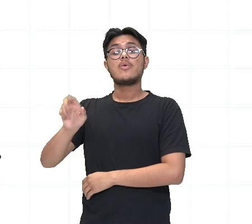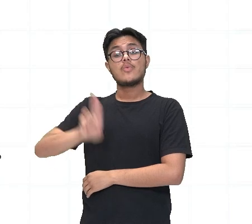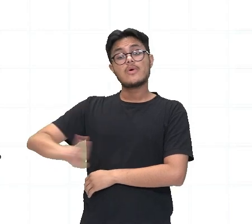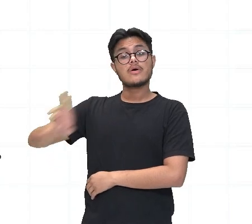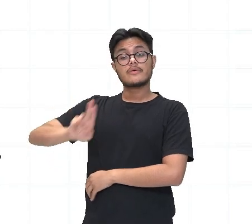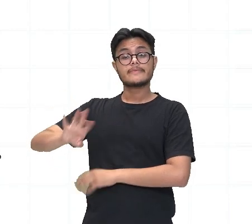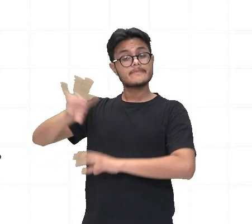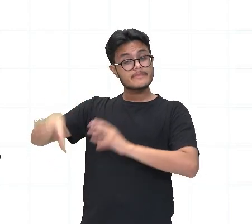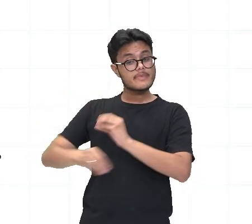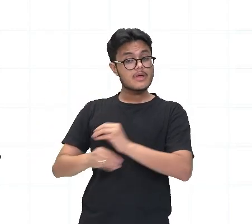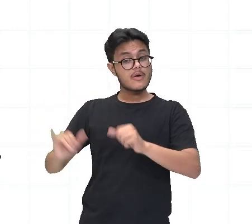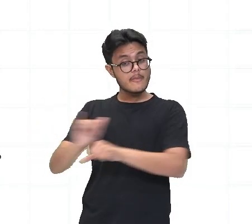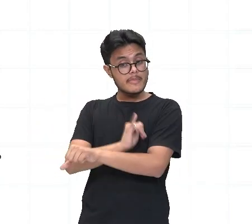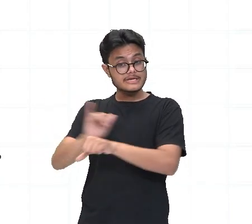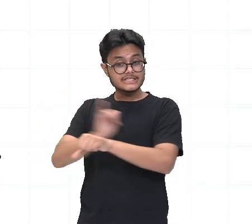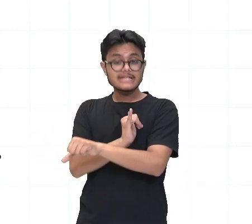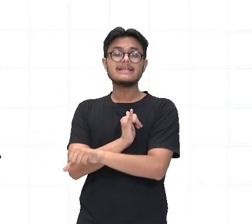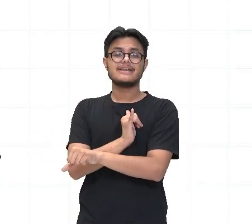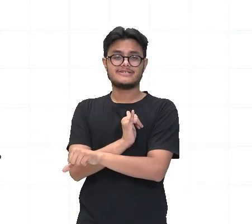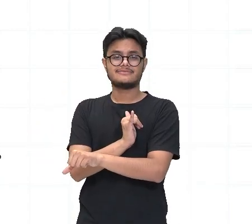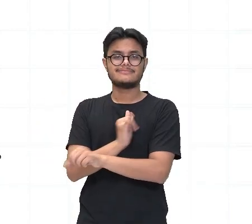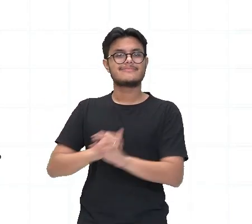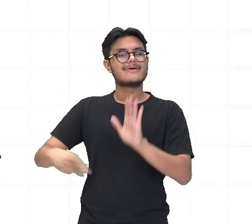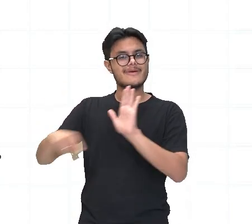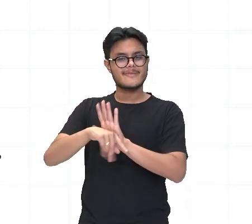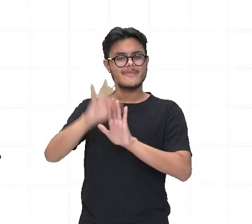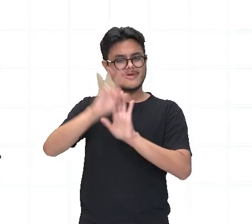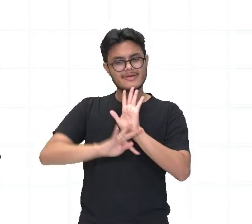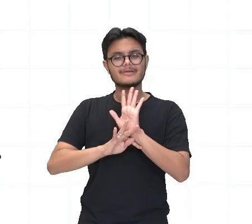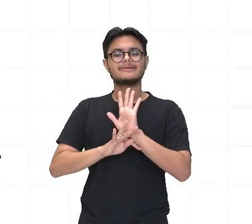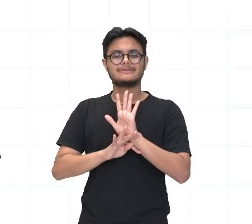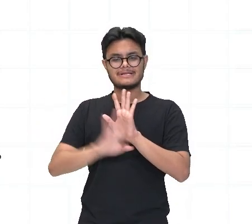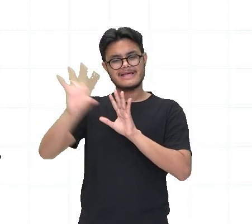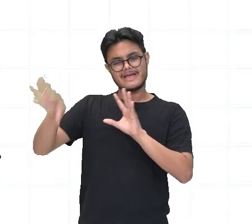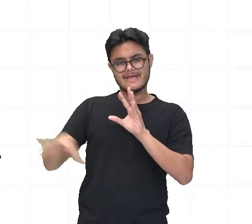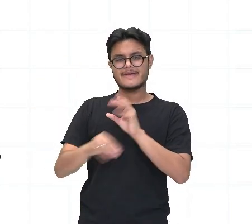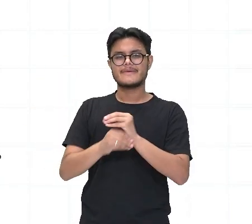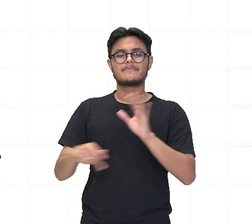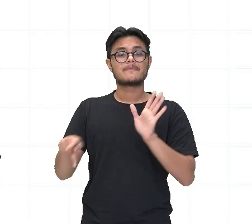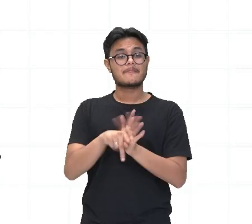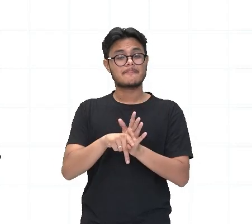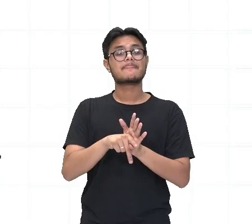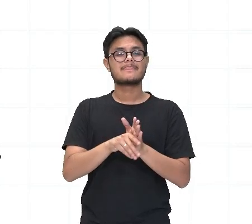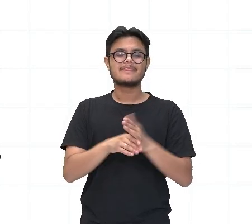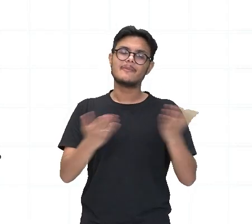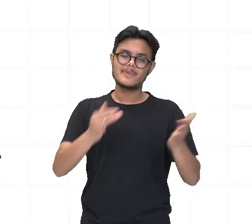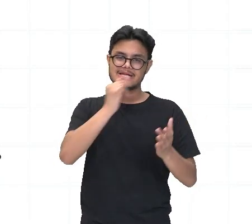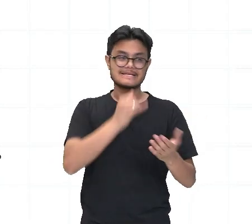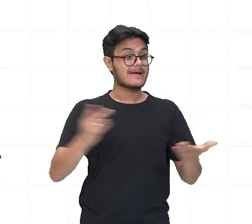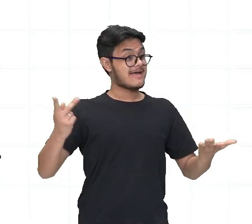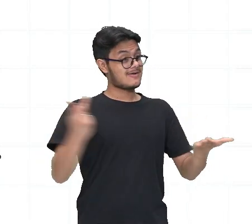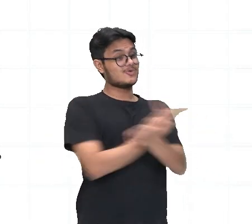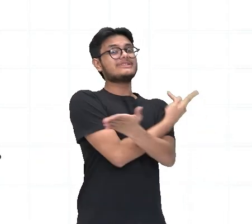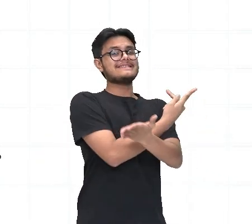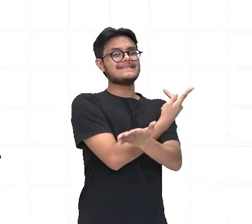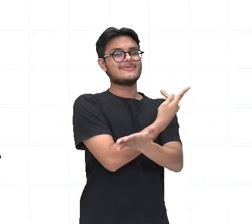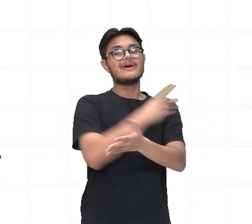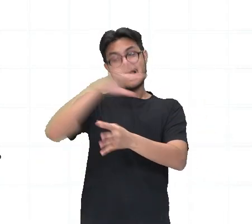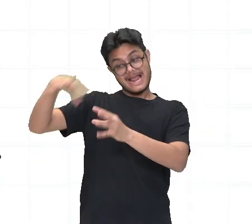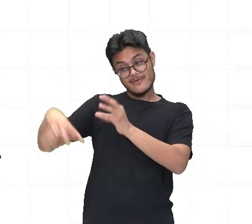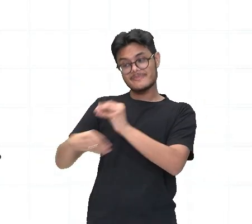sequencial, nós observamos então justamente que são os elementos textuais que fazem progredir as informações do